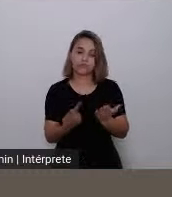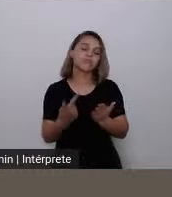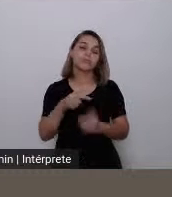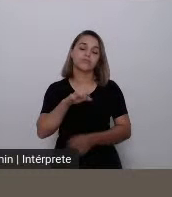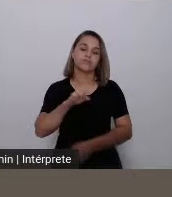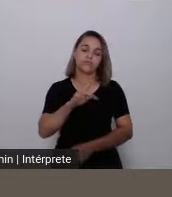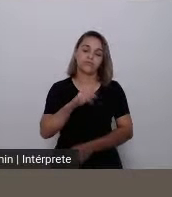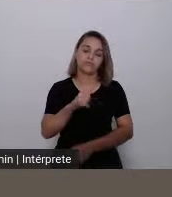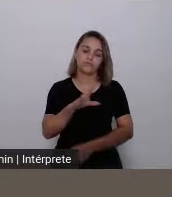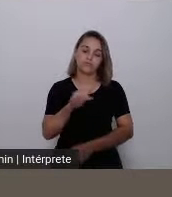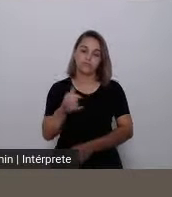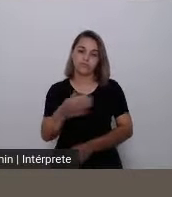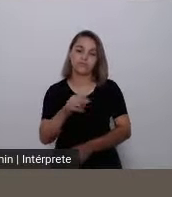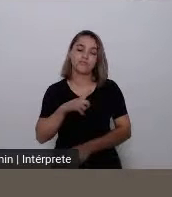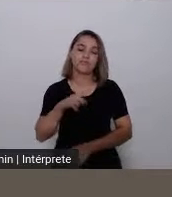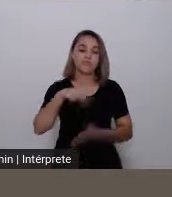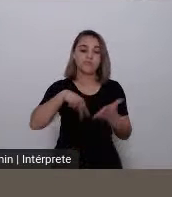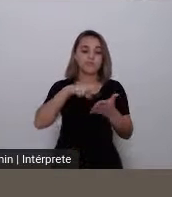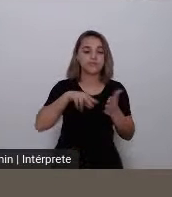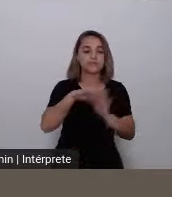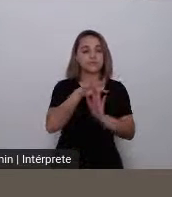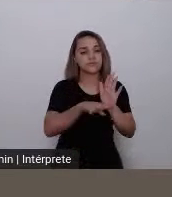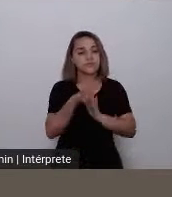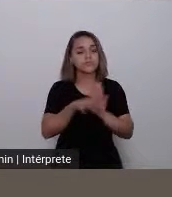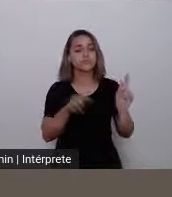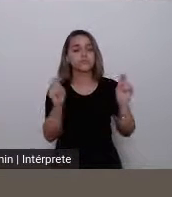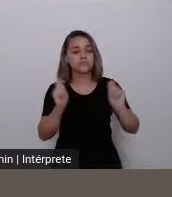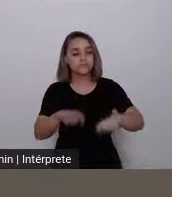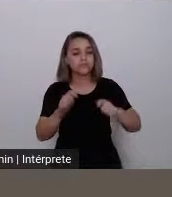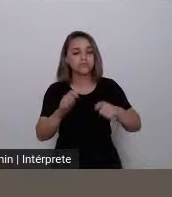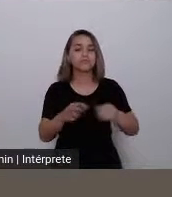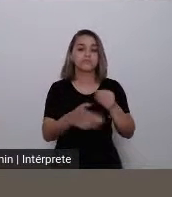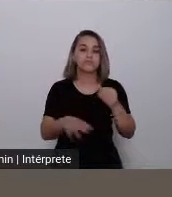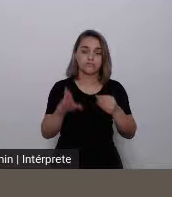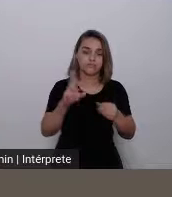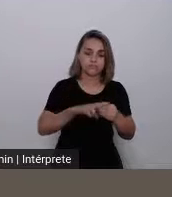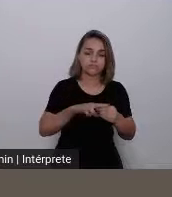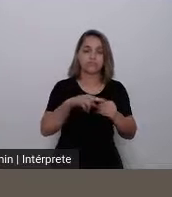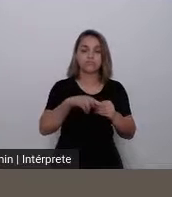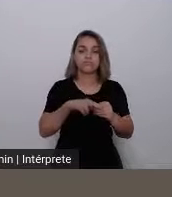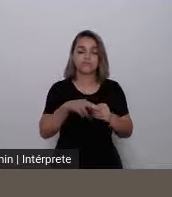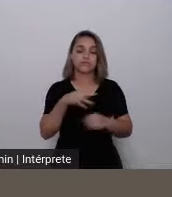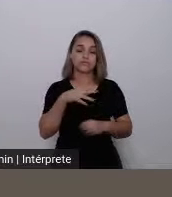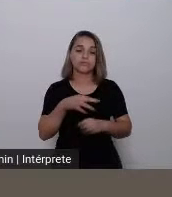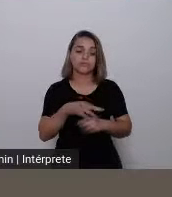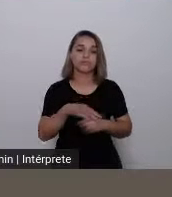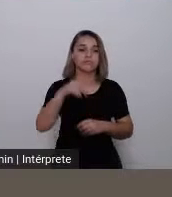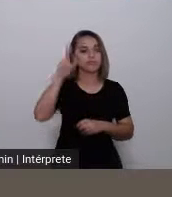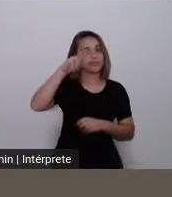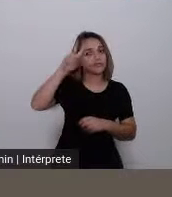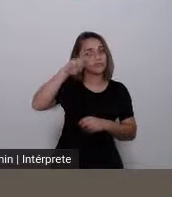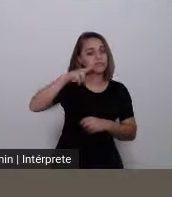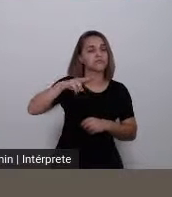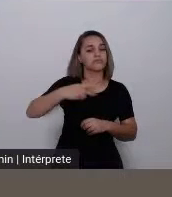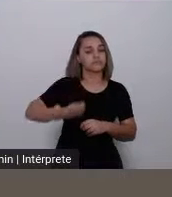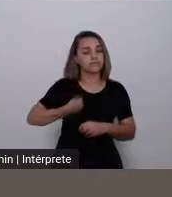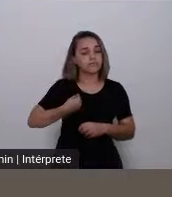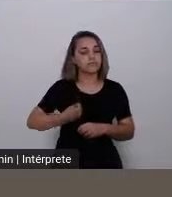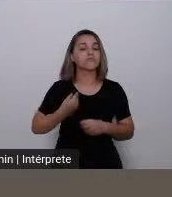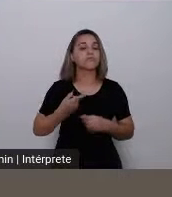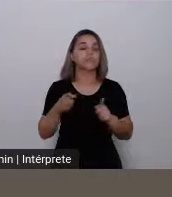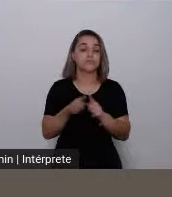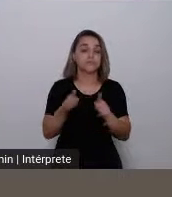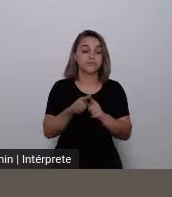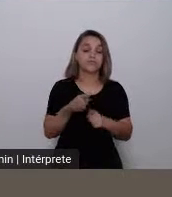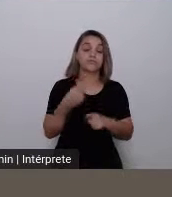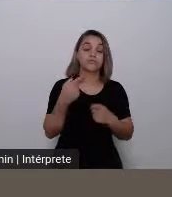leitura do texto parece ser fundamental para permitir não só recuperar um relato de membro importante do movimento modernista, sob o viés de balanço pessoal,